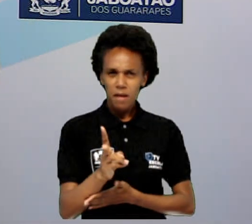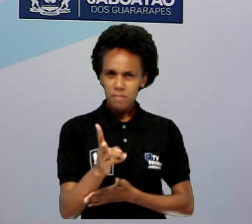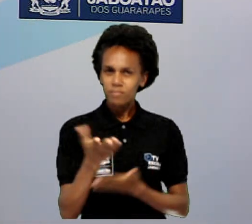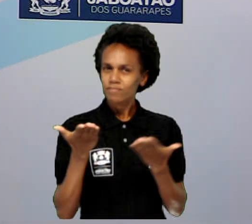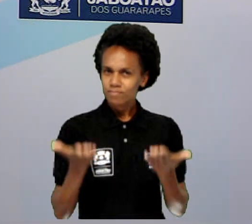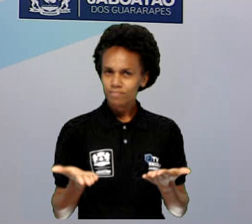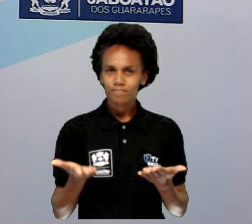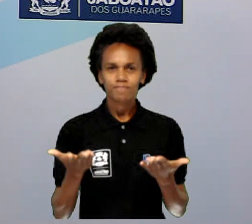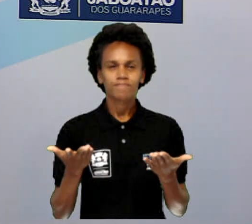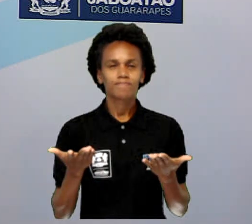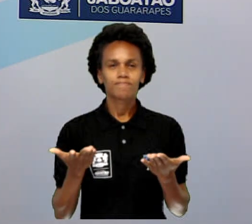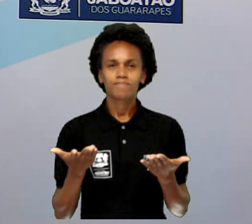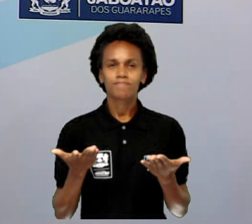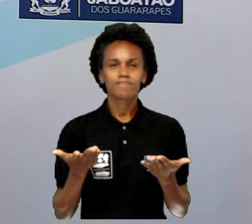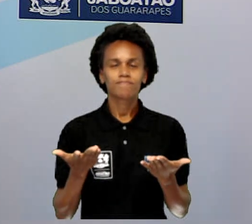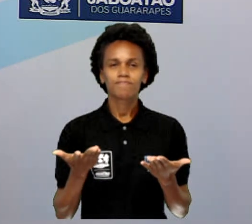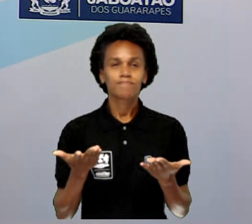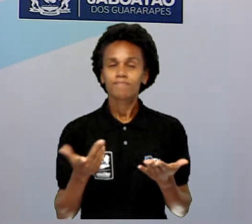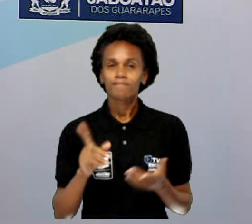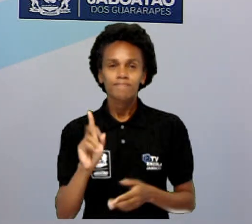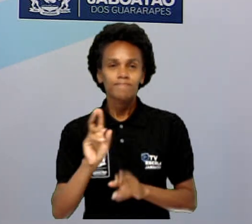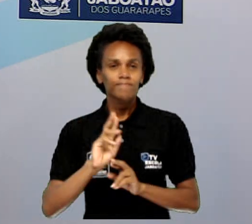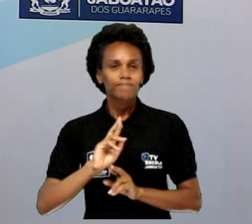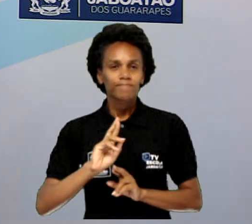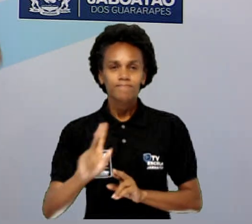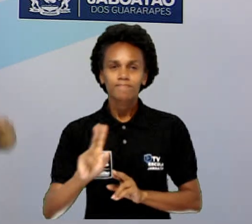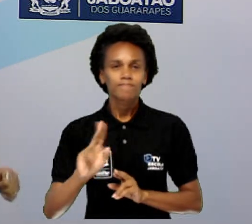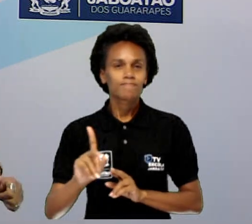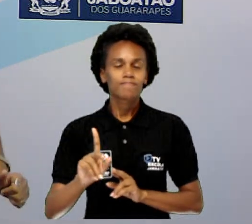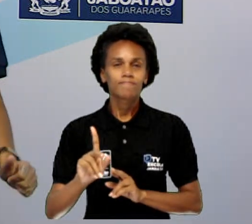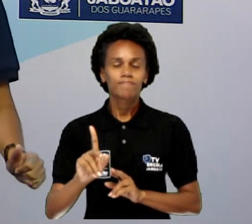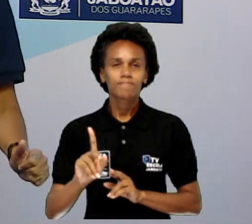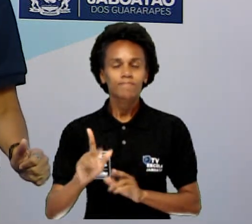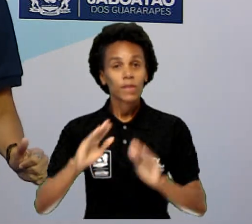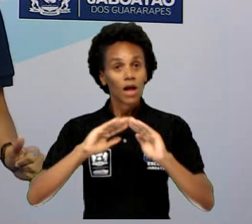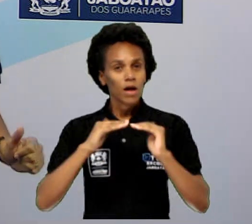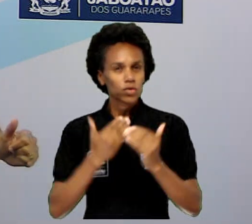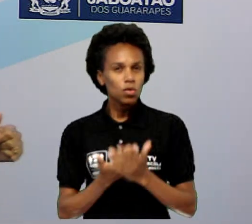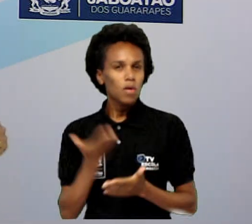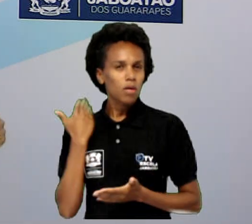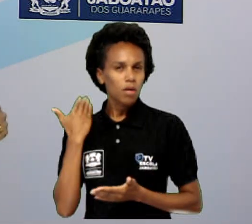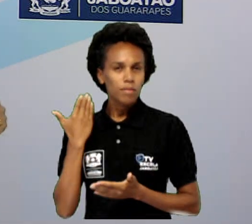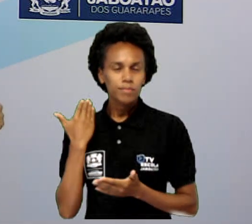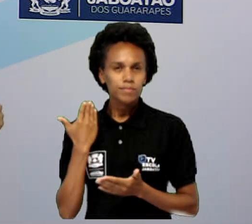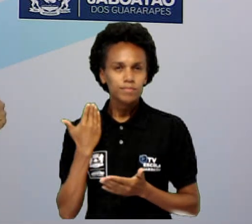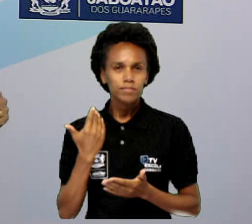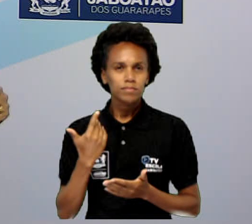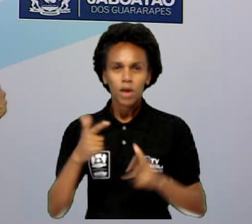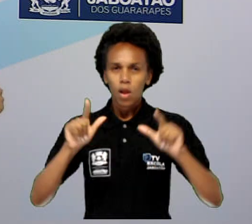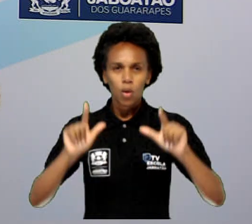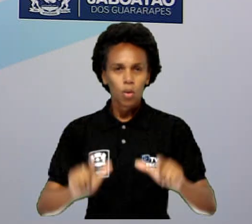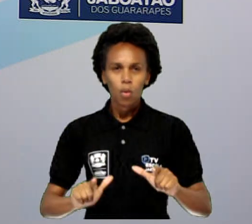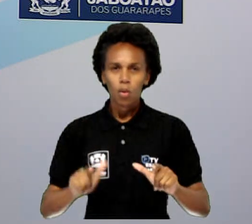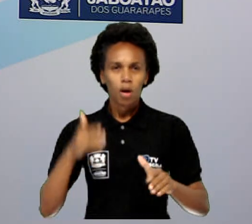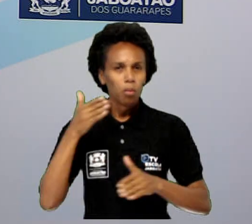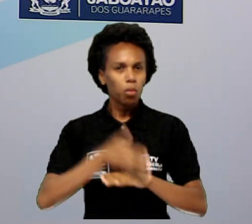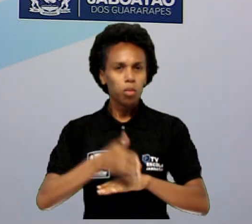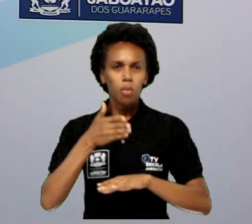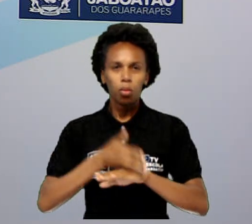não era lugar para todo mundo. Nananina, não. A escola, a princípio, ela atendia a